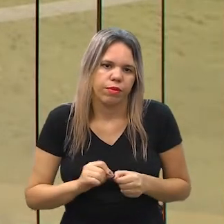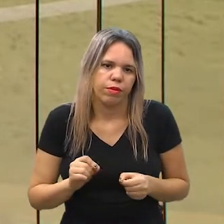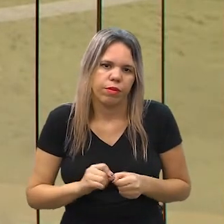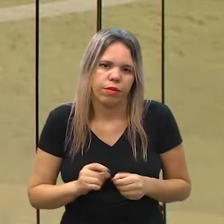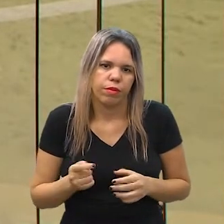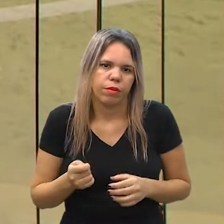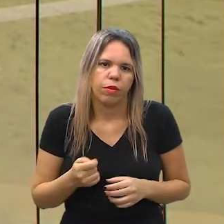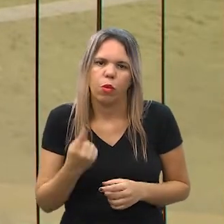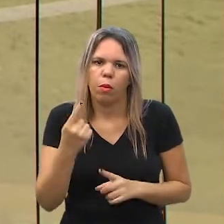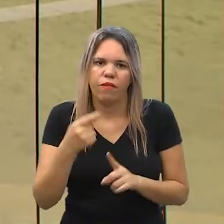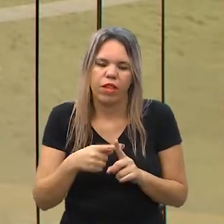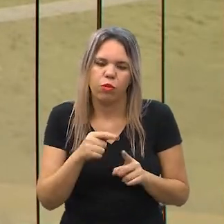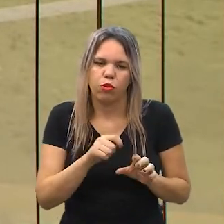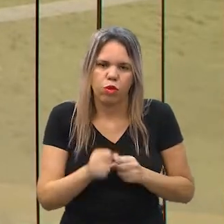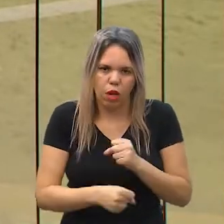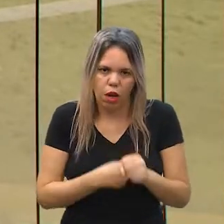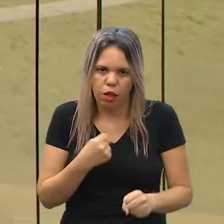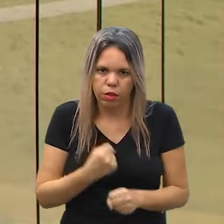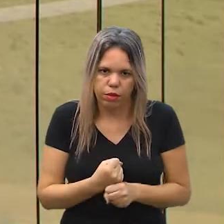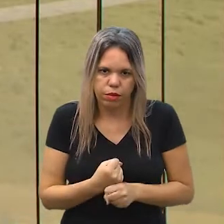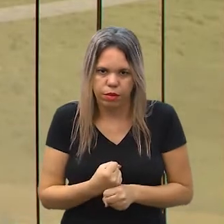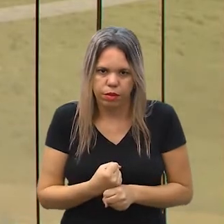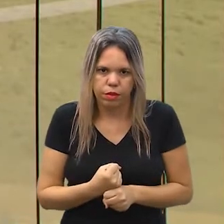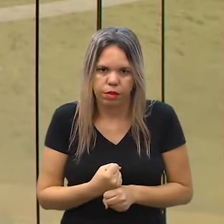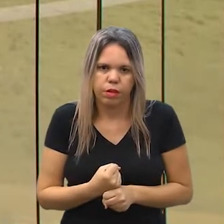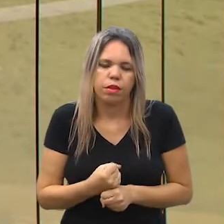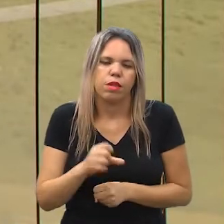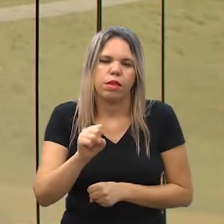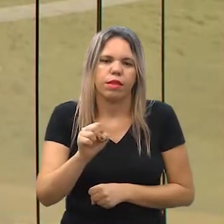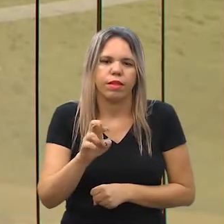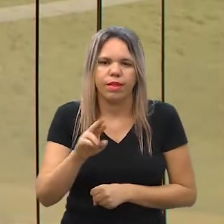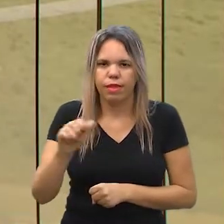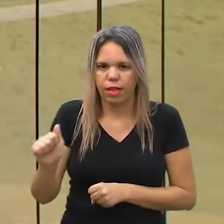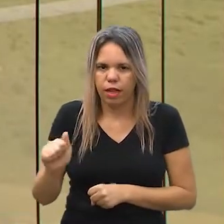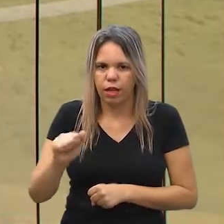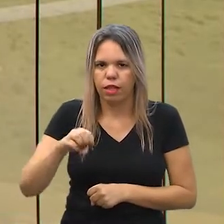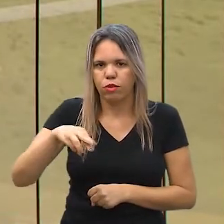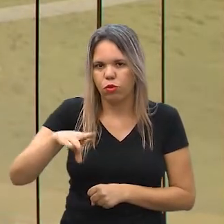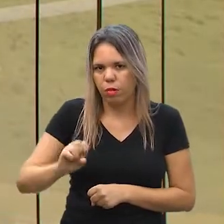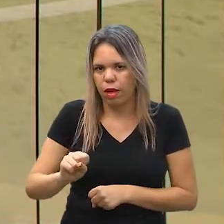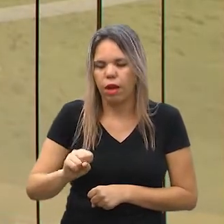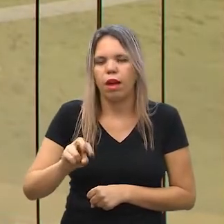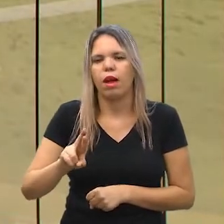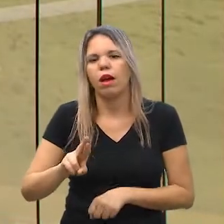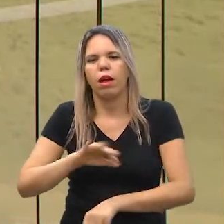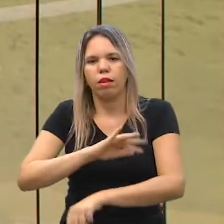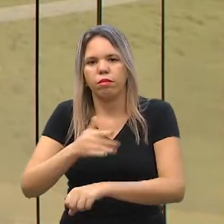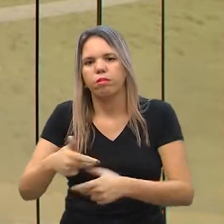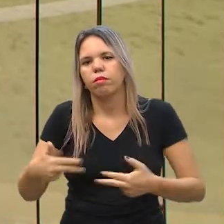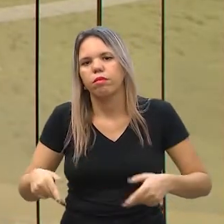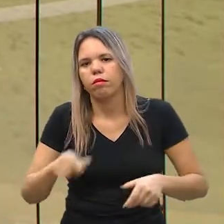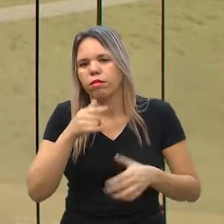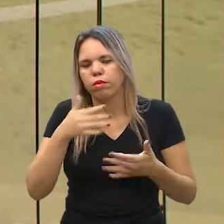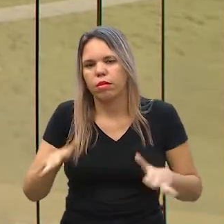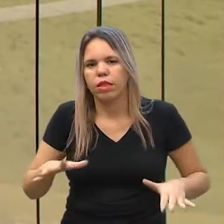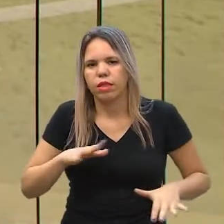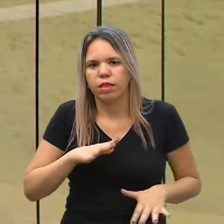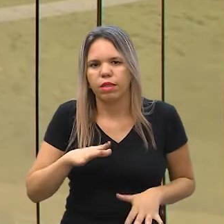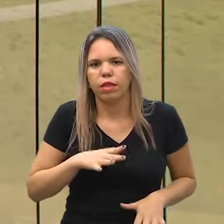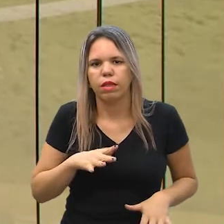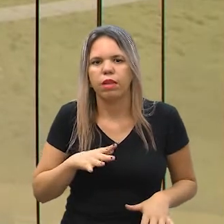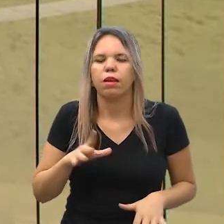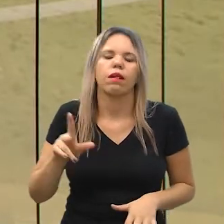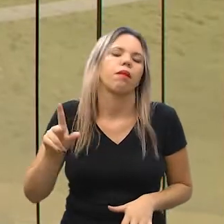Fazíamos praticamente uma vez por ano, era para a Serra do Mar. Nós descíamos a Serra do Mar através da cidade